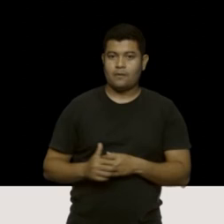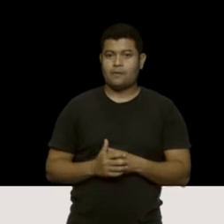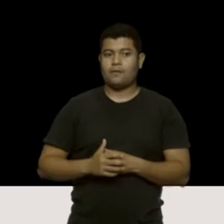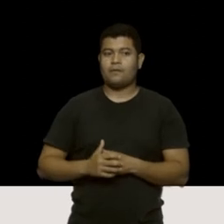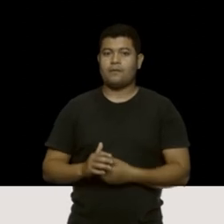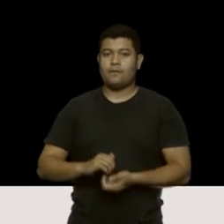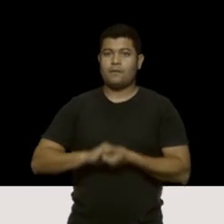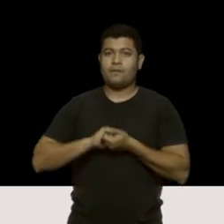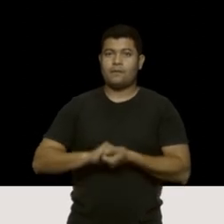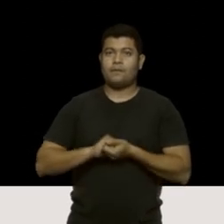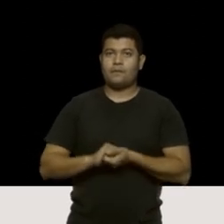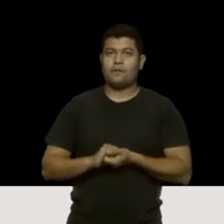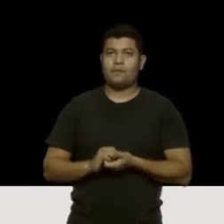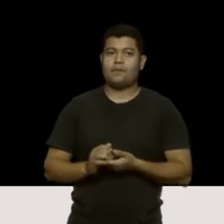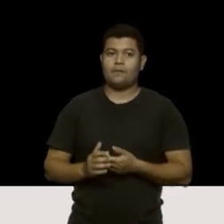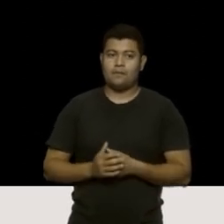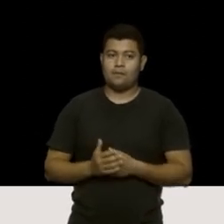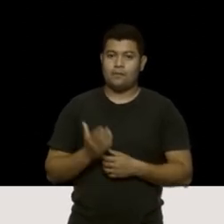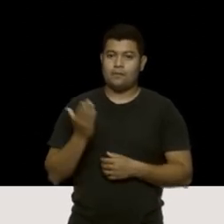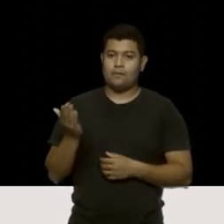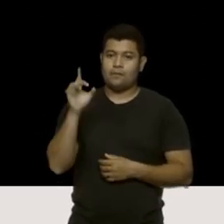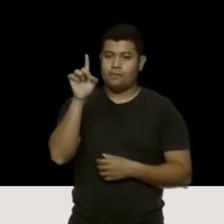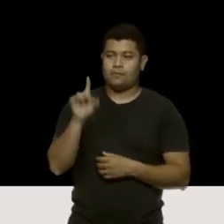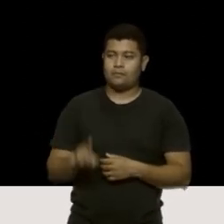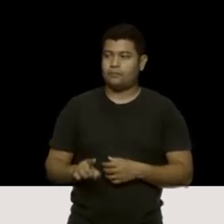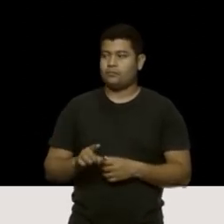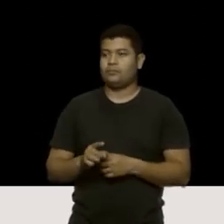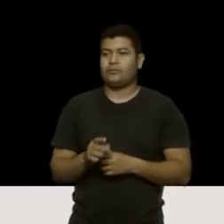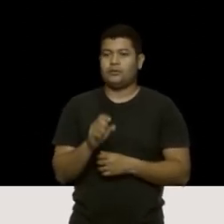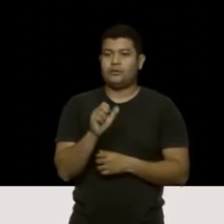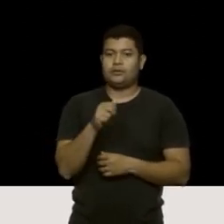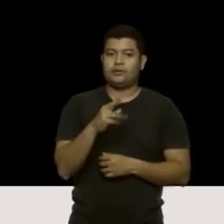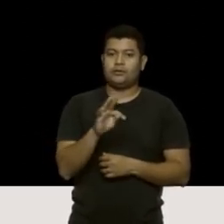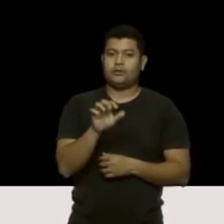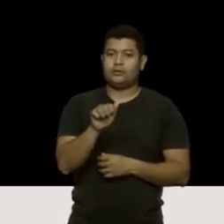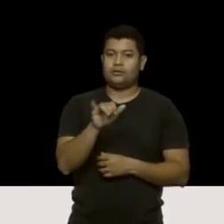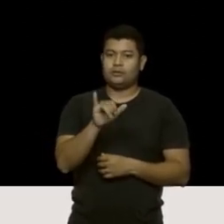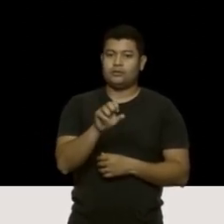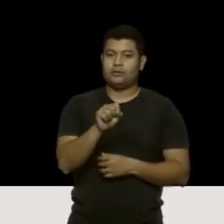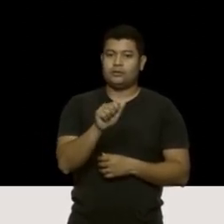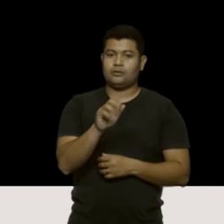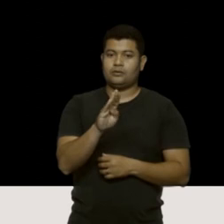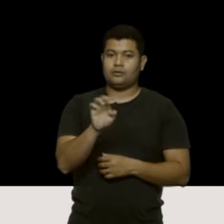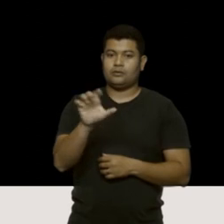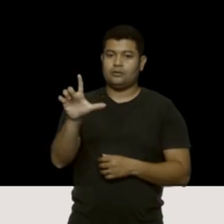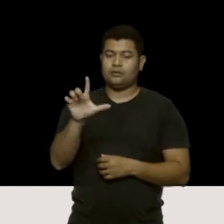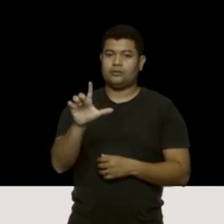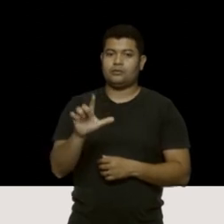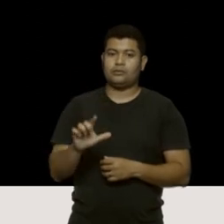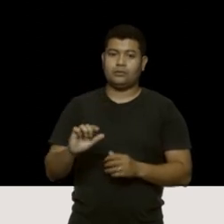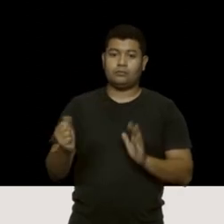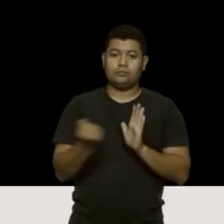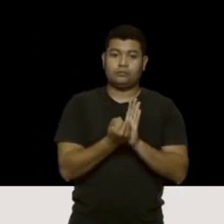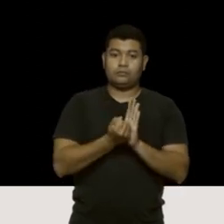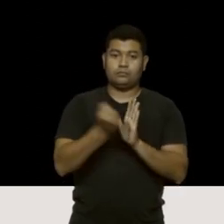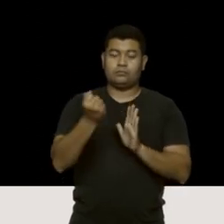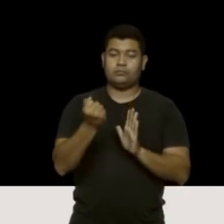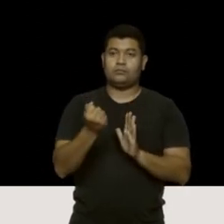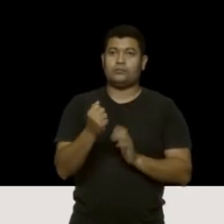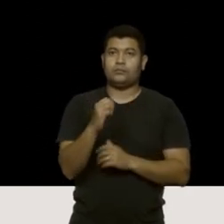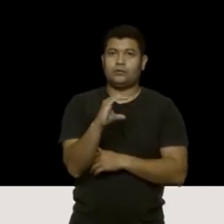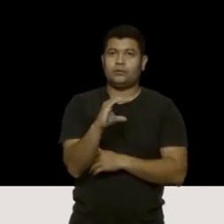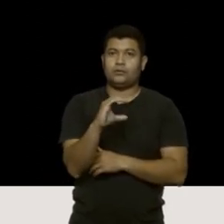Cumprimentando a diretoria do Hospital Santa Isabel pelo recebimento do selo de qualidade COFEI.